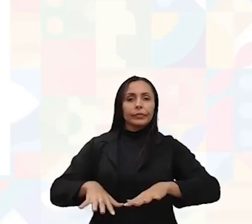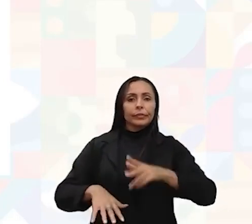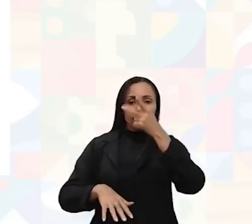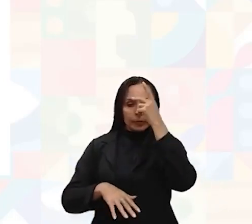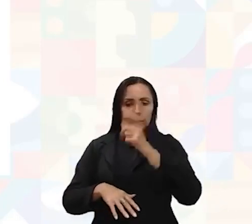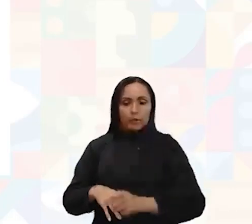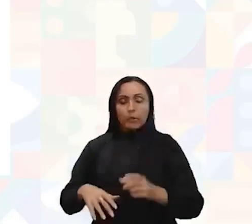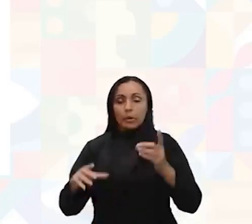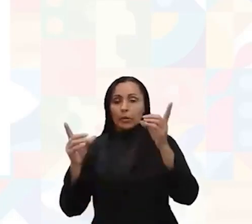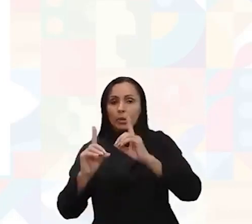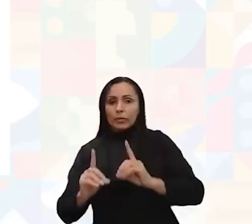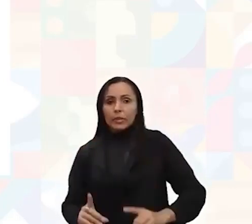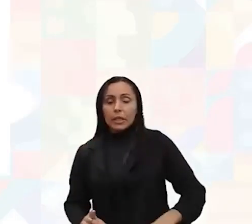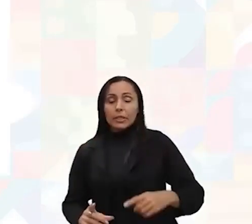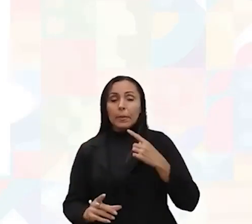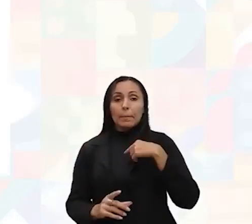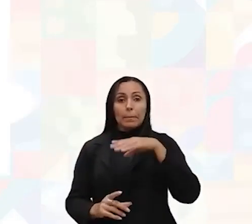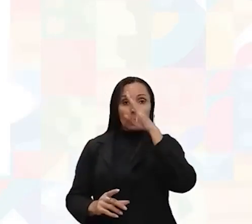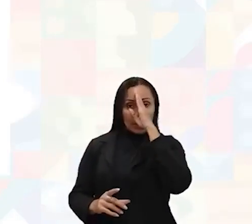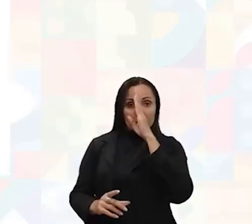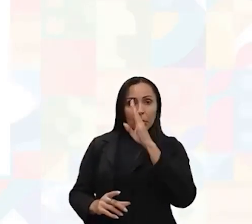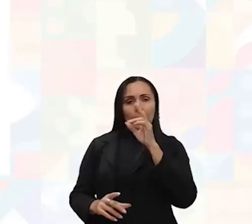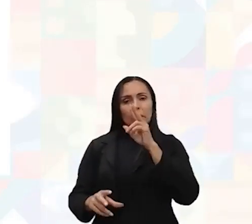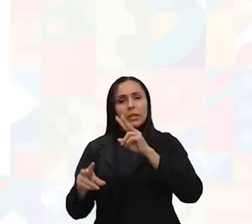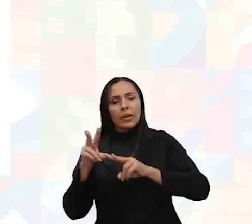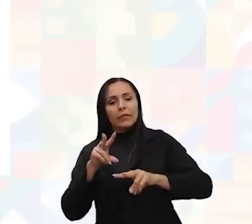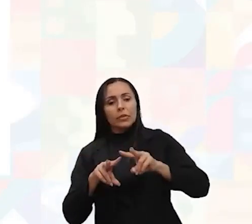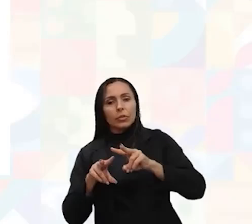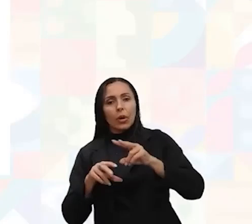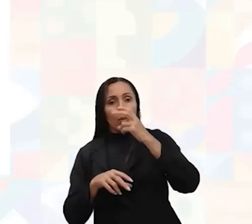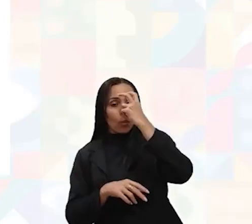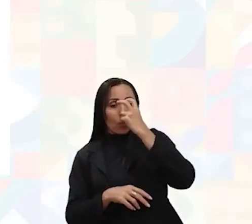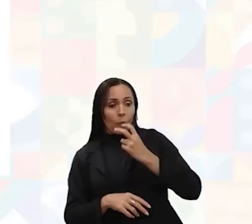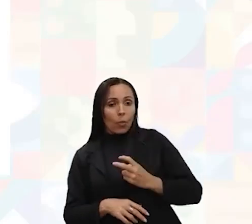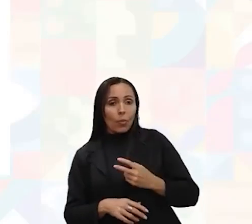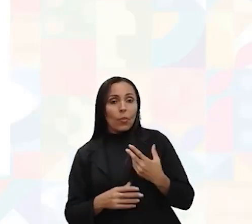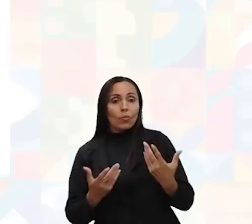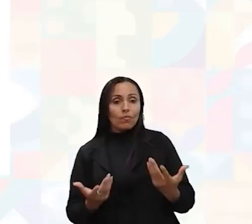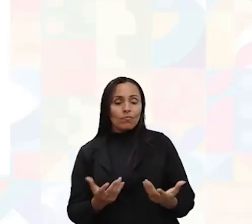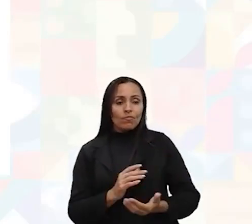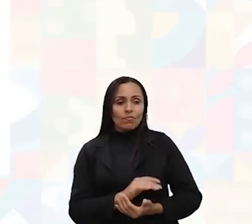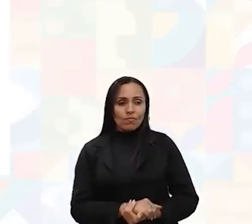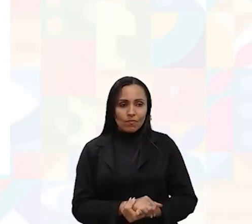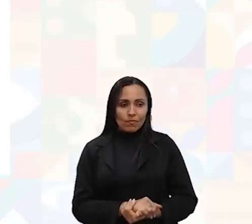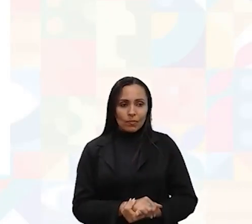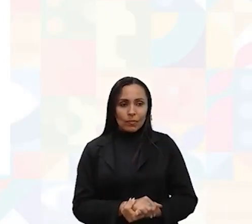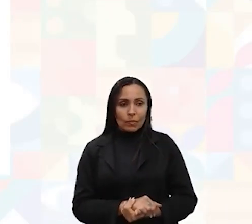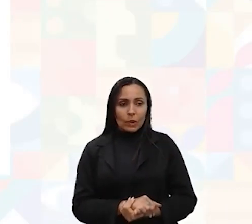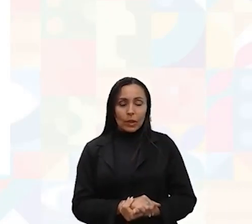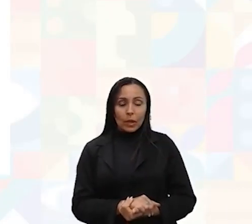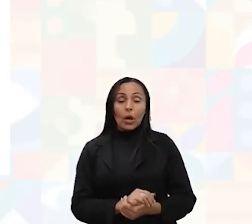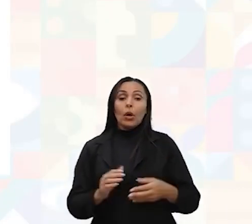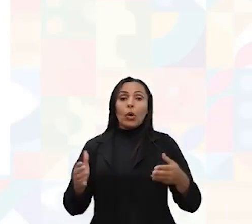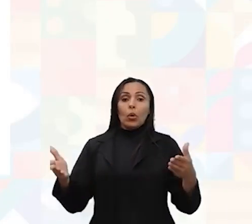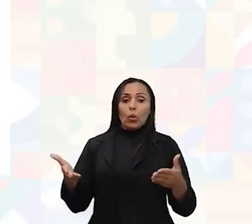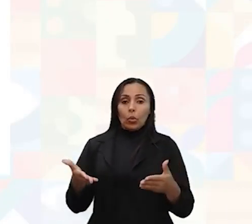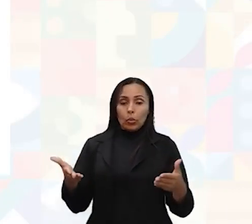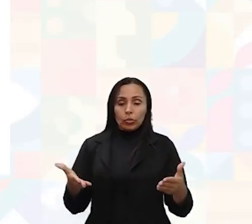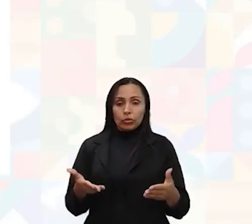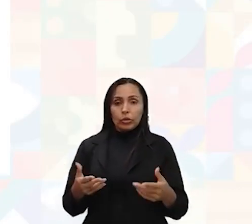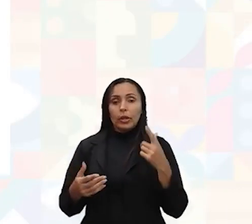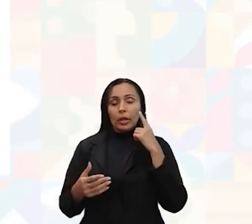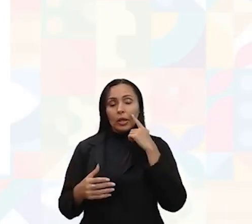com deficiência, principalmente a visual. Mas não para por aí, né? Hoje, atualmente, né, a gente com